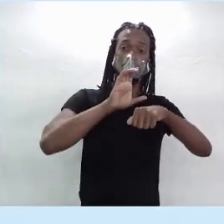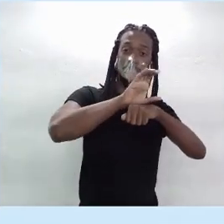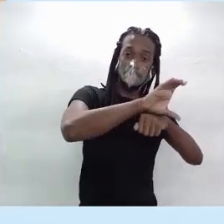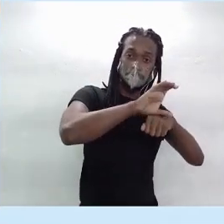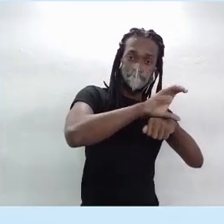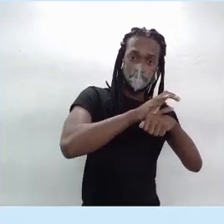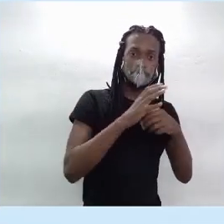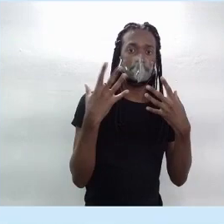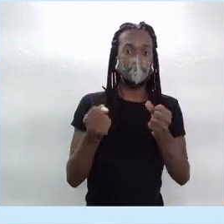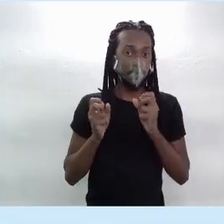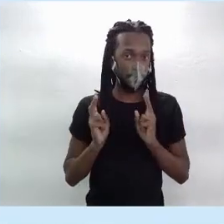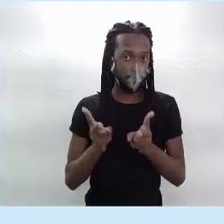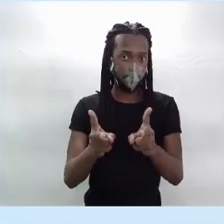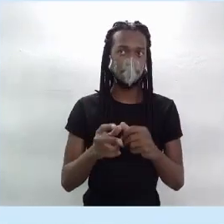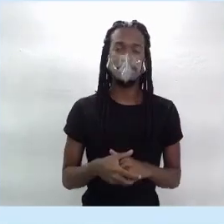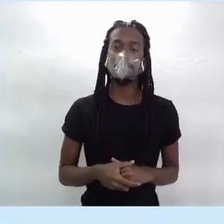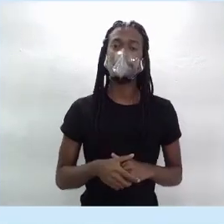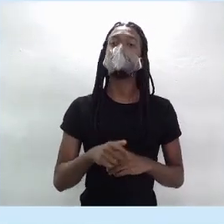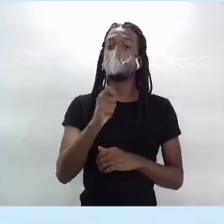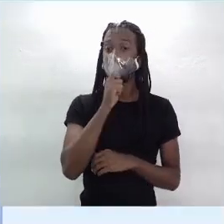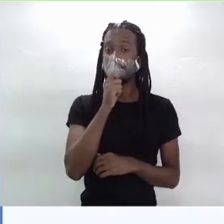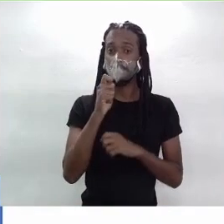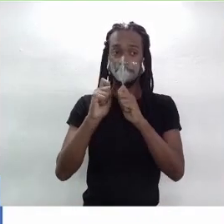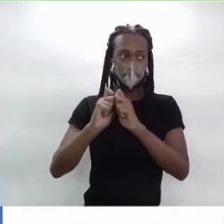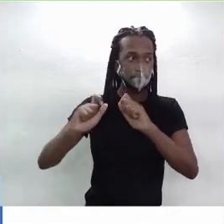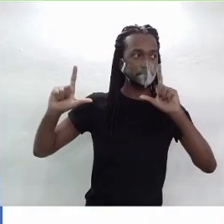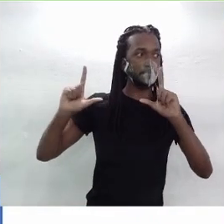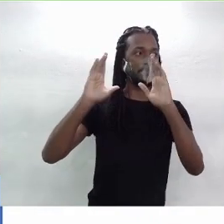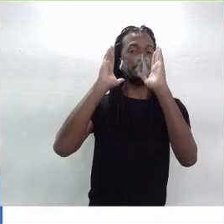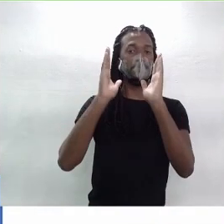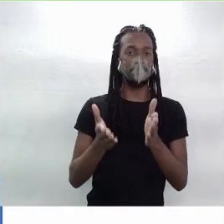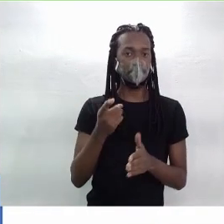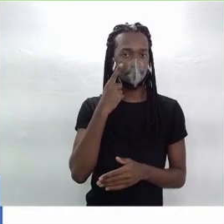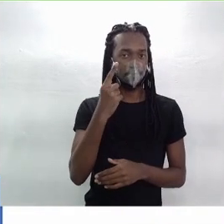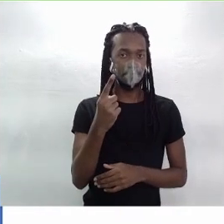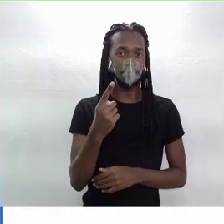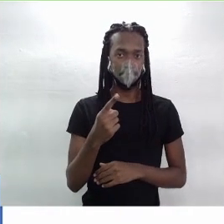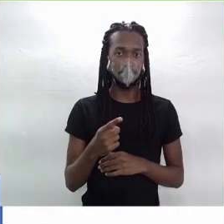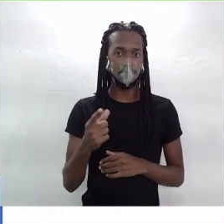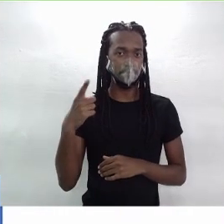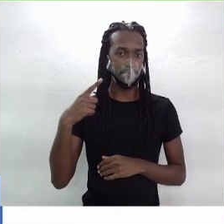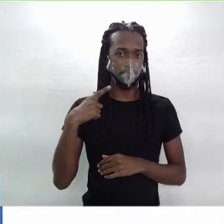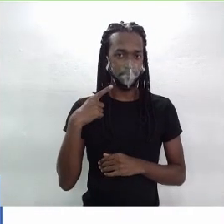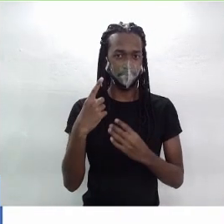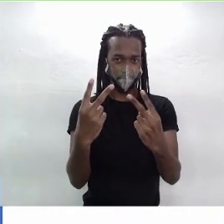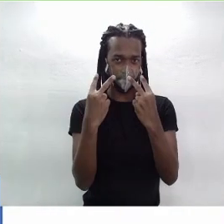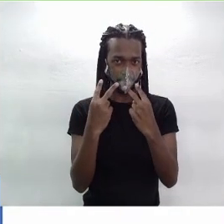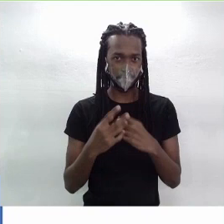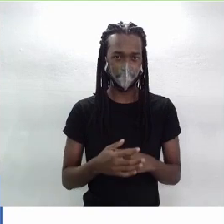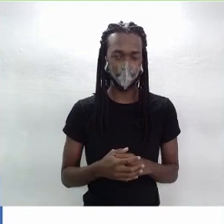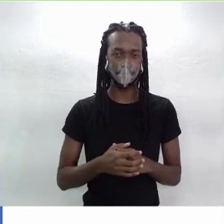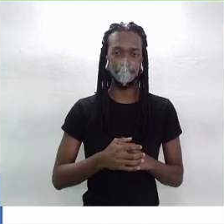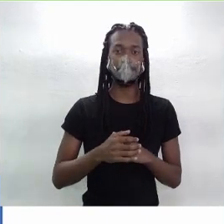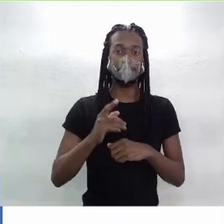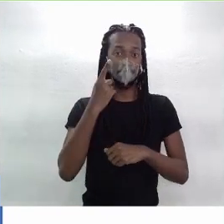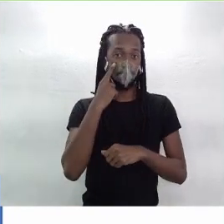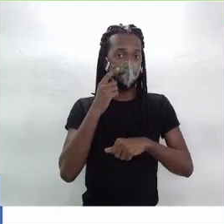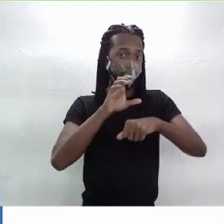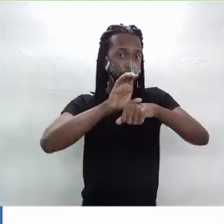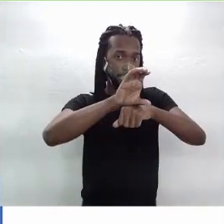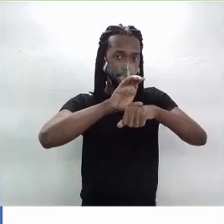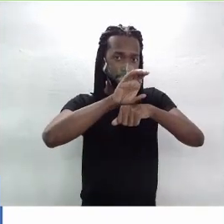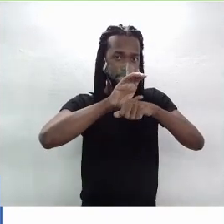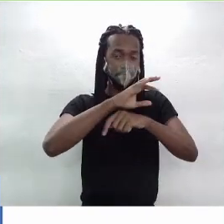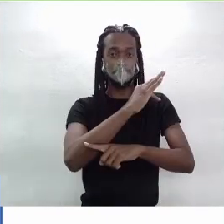Constituição. Vamos adiante. Ainda na tela, nós temos a seguinte questão. Vejam só. A Constituição